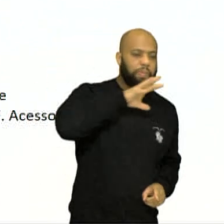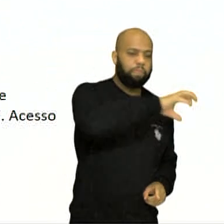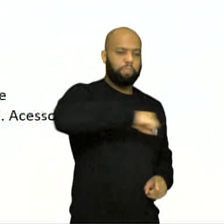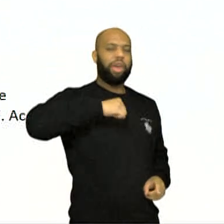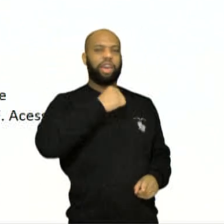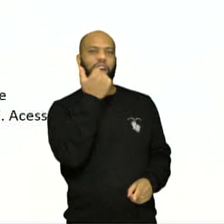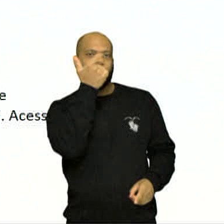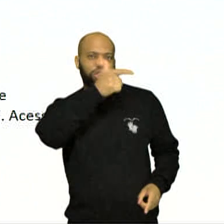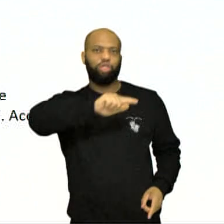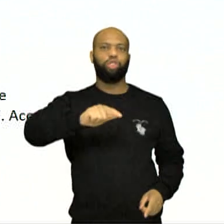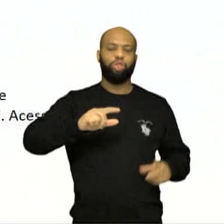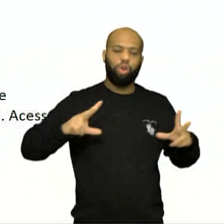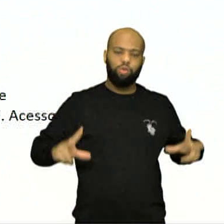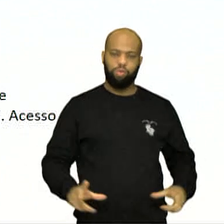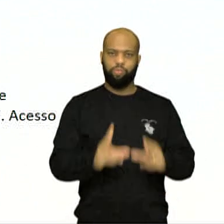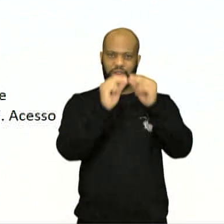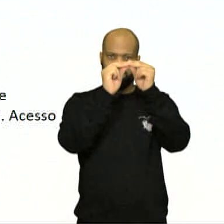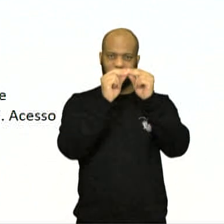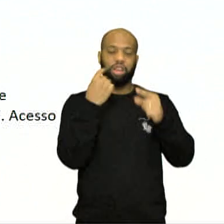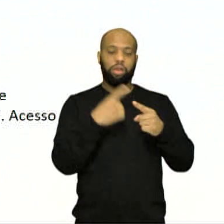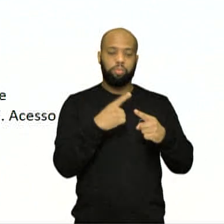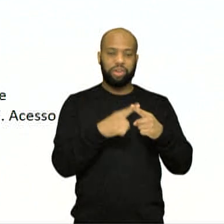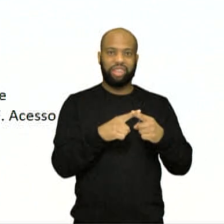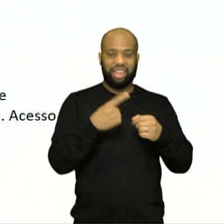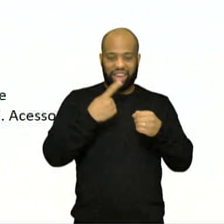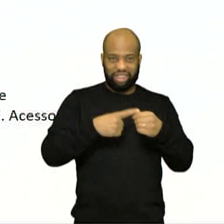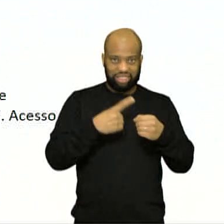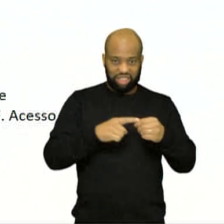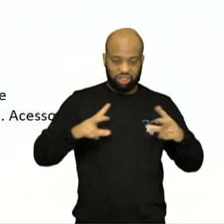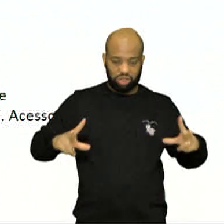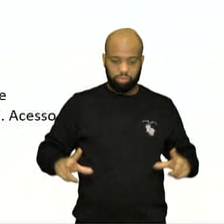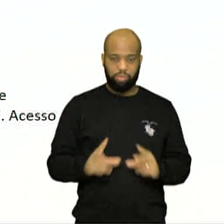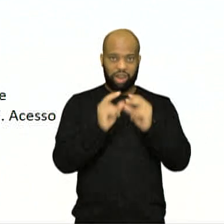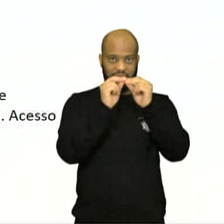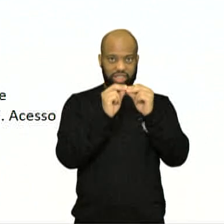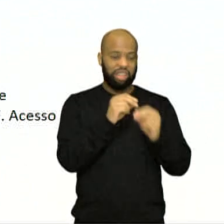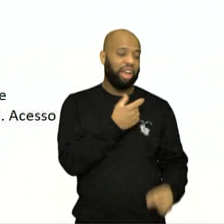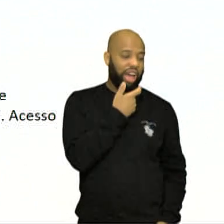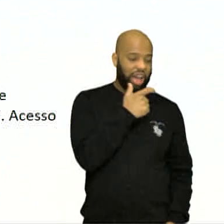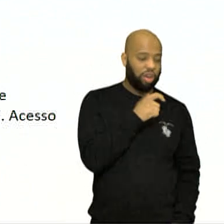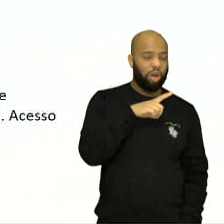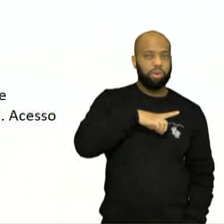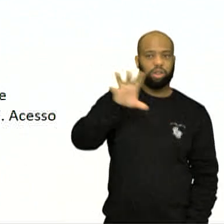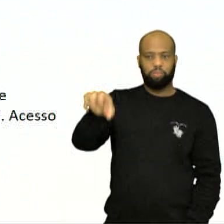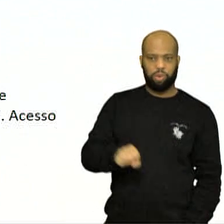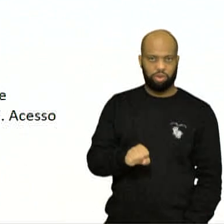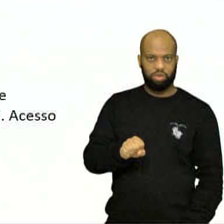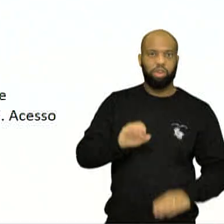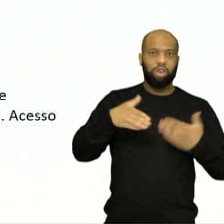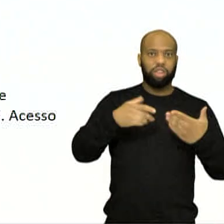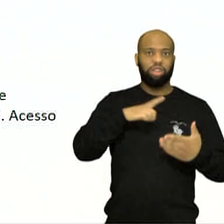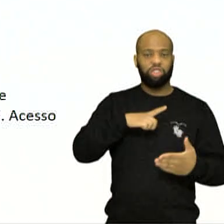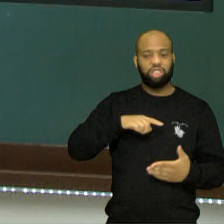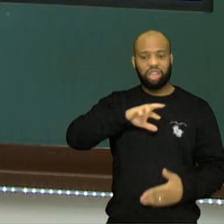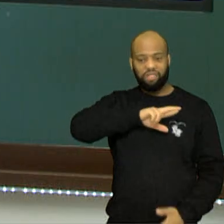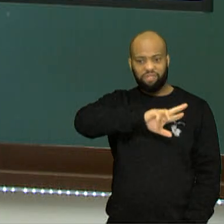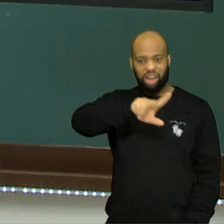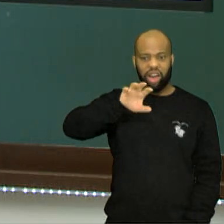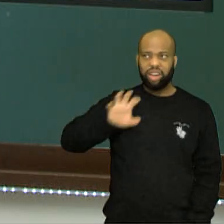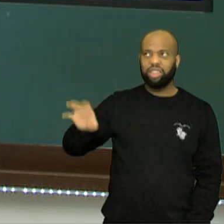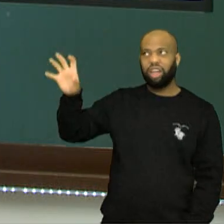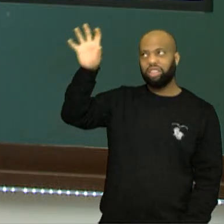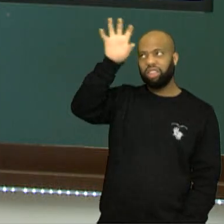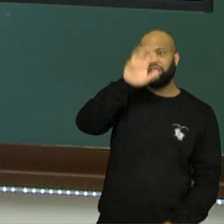batalha, a cidade de Paris estava sendo tomada, então grande parte da França estava sendo tomada, grandes regiões estavam